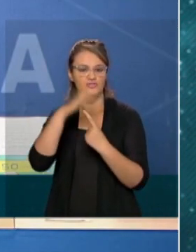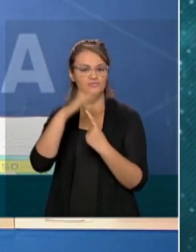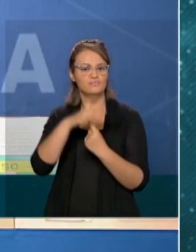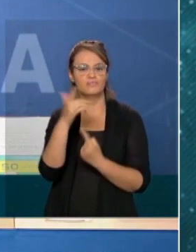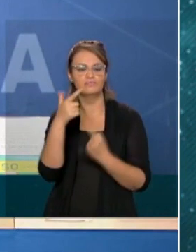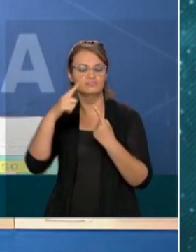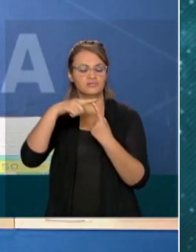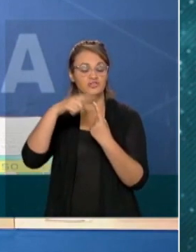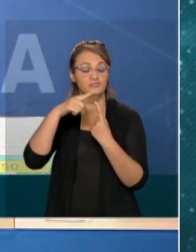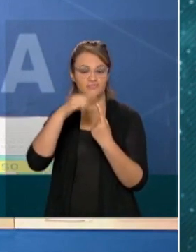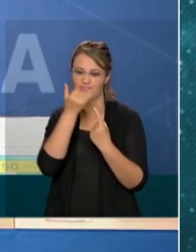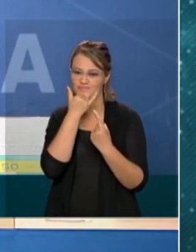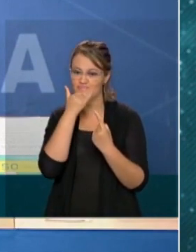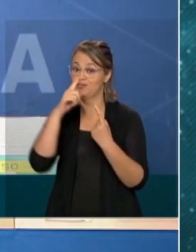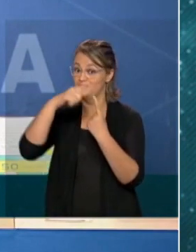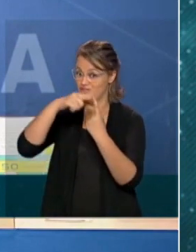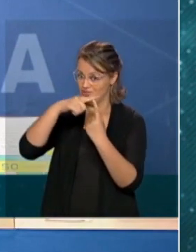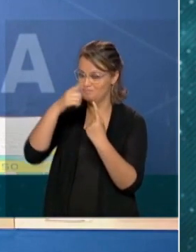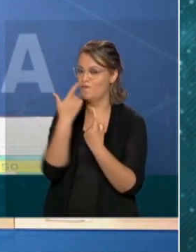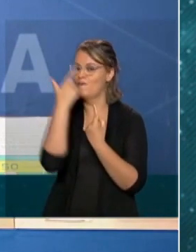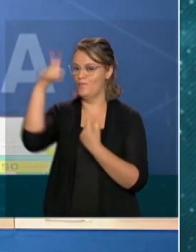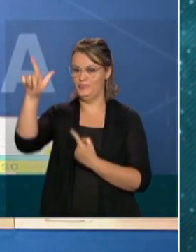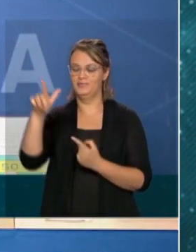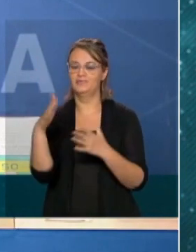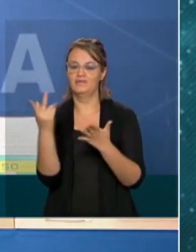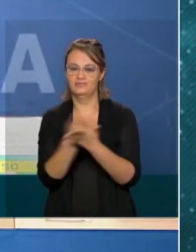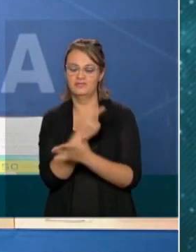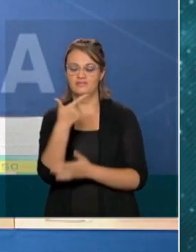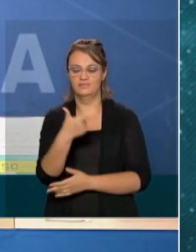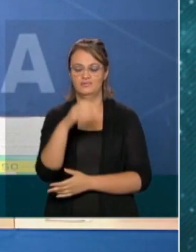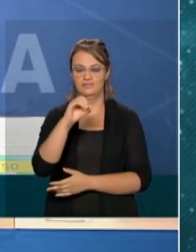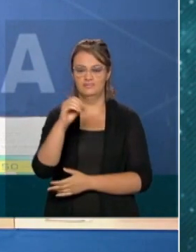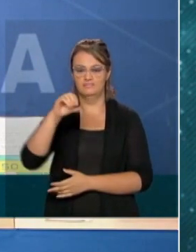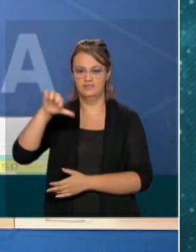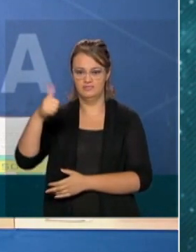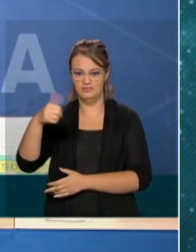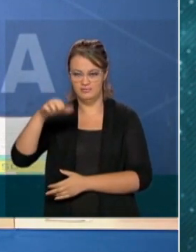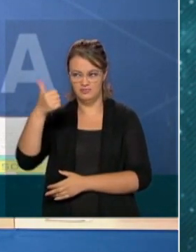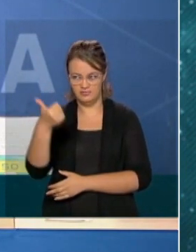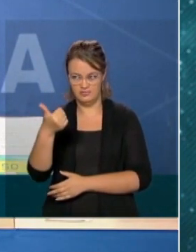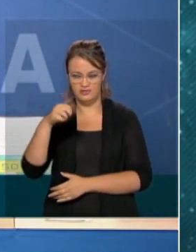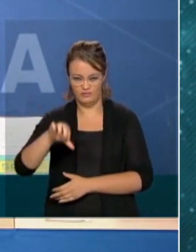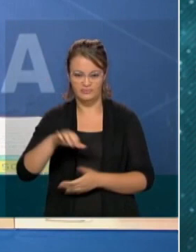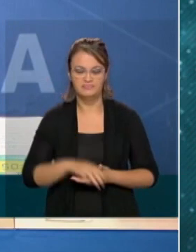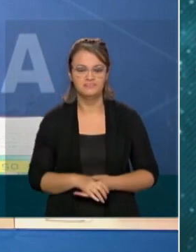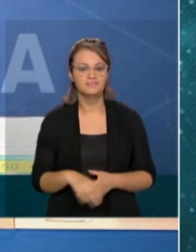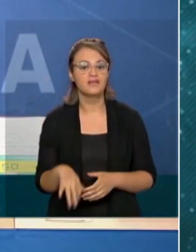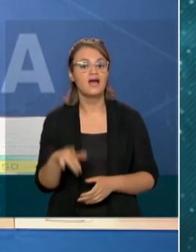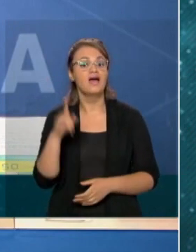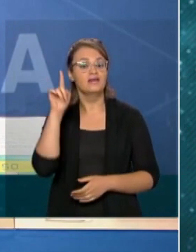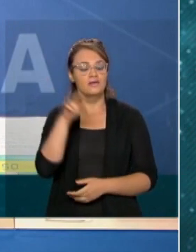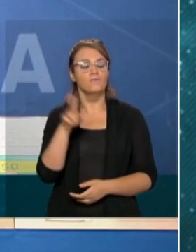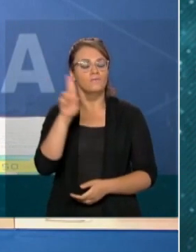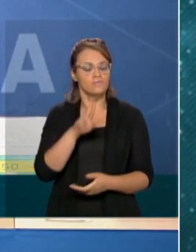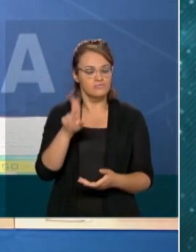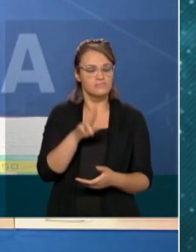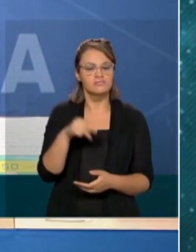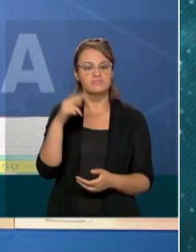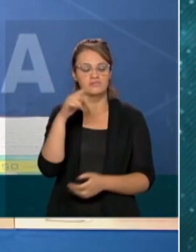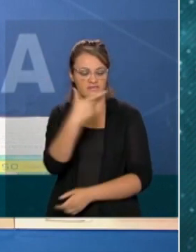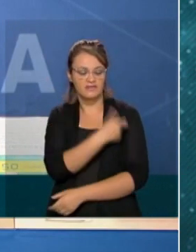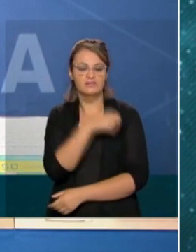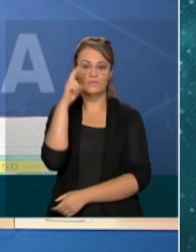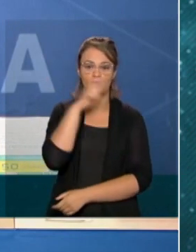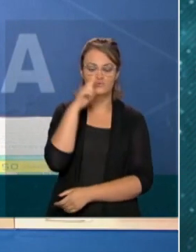outro 100 mil gaúchos optaram e essa é a novidade daí e é por fazer a prova digital e